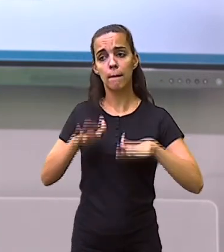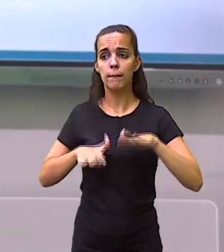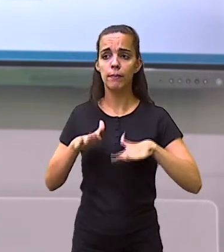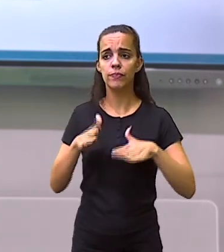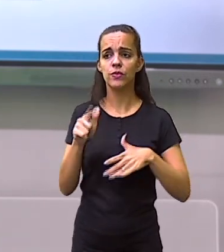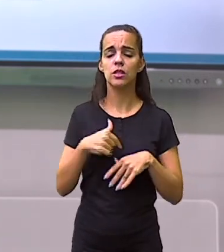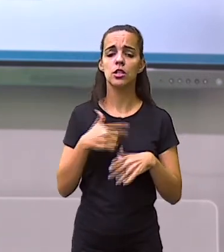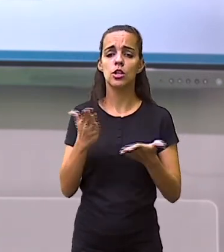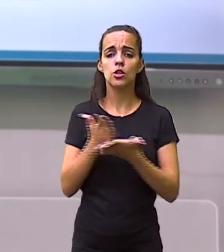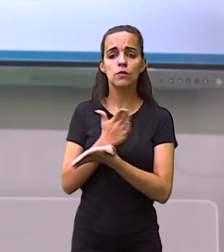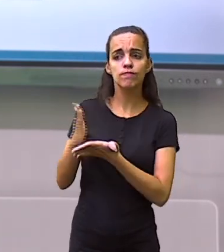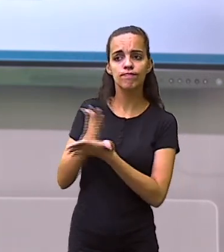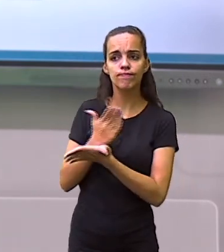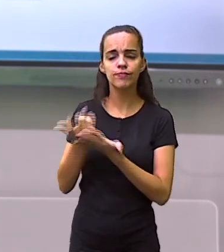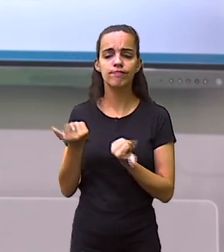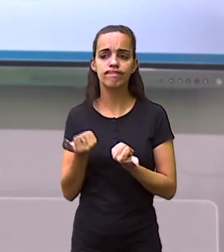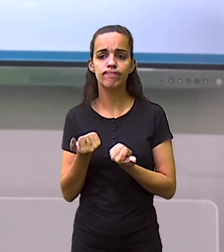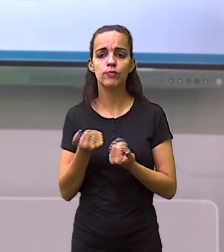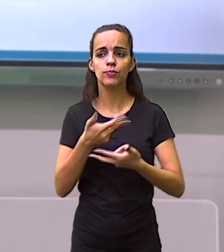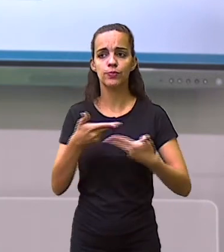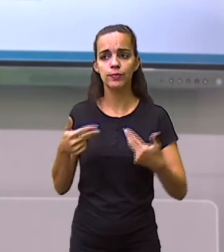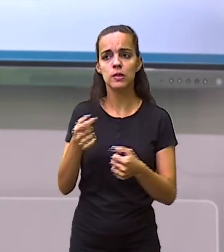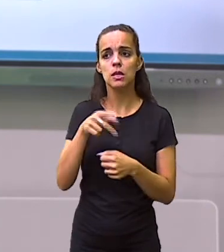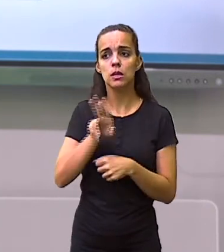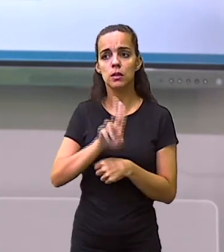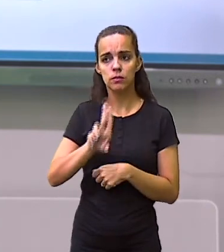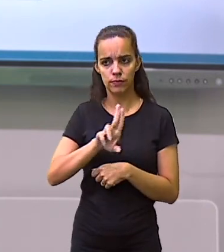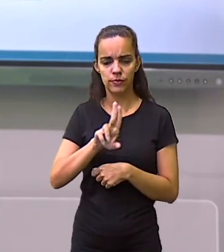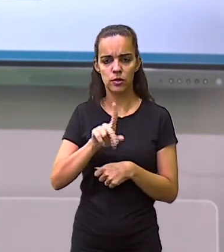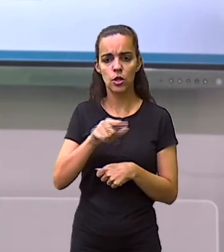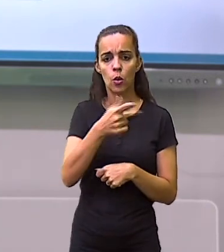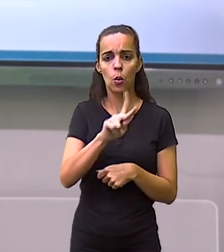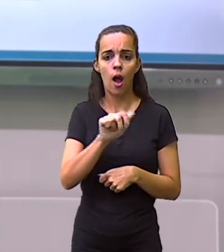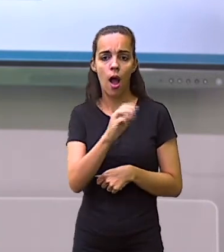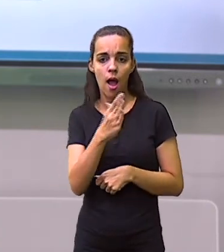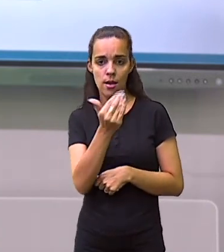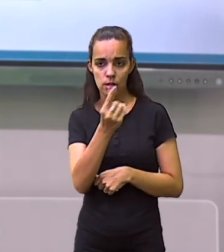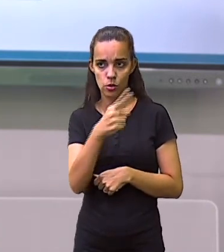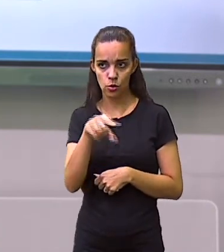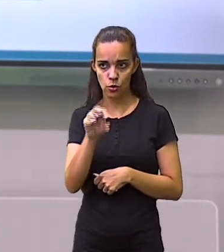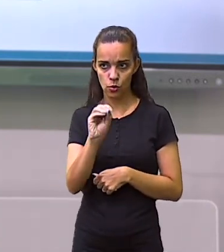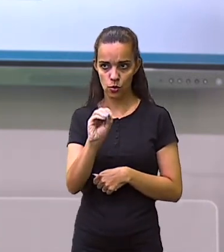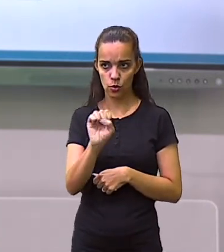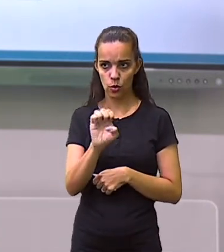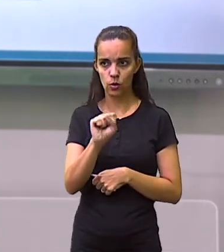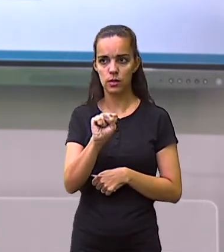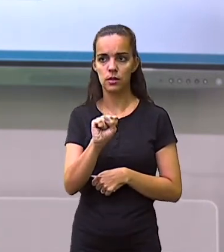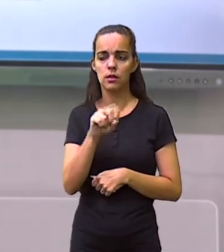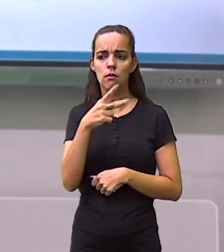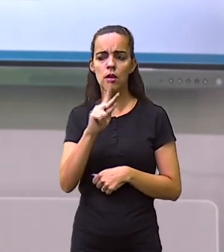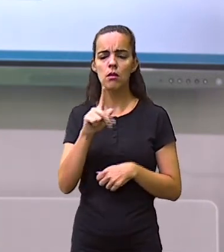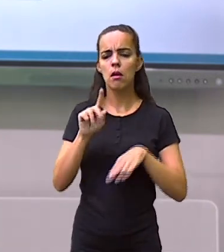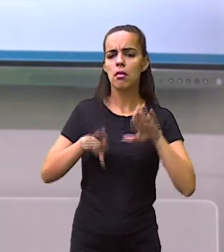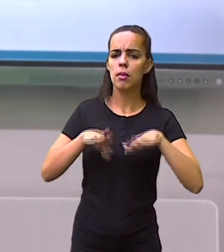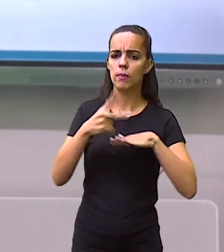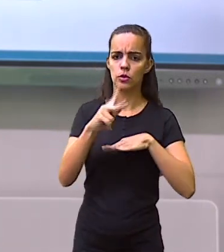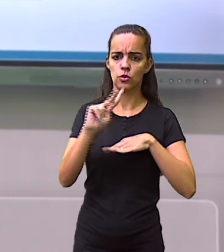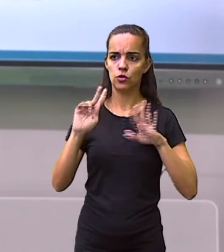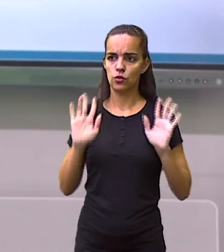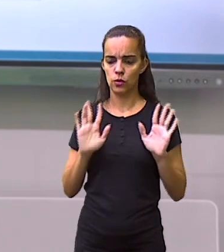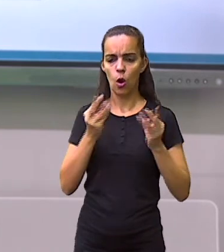alguns fatores e também de algumas ações. Então é muito importante que você perceba e